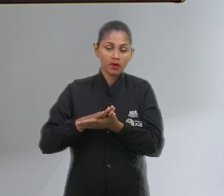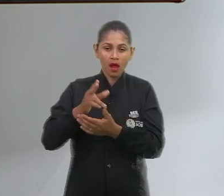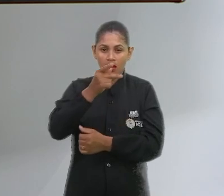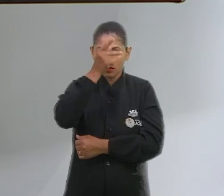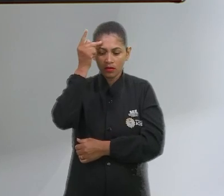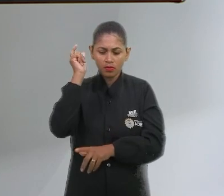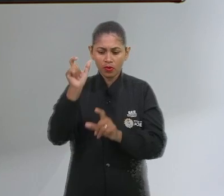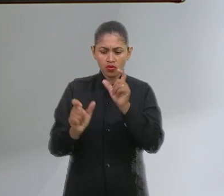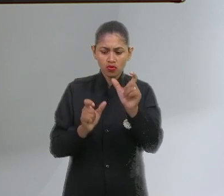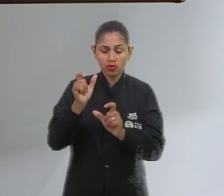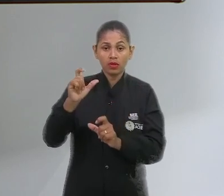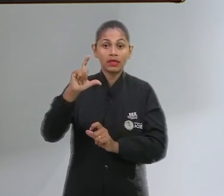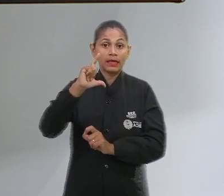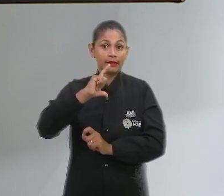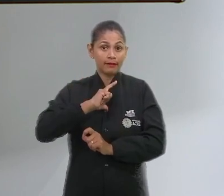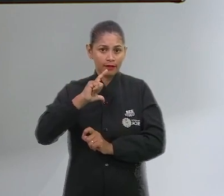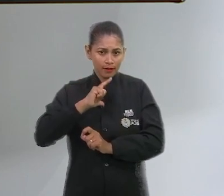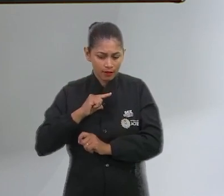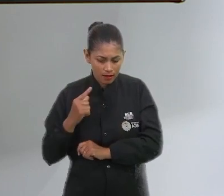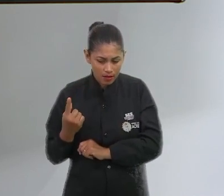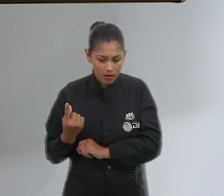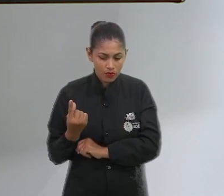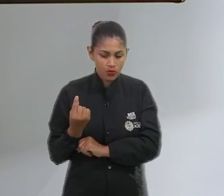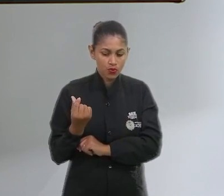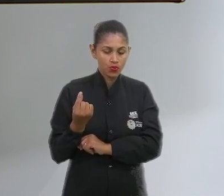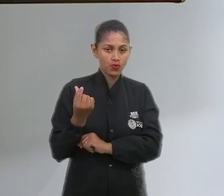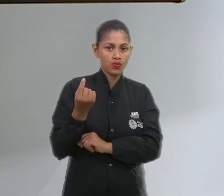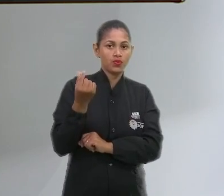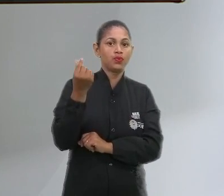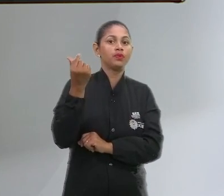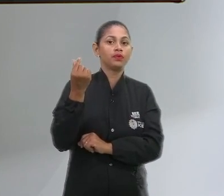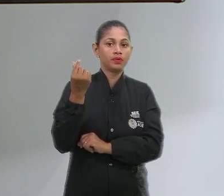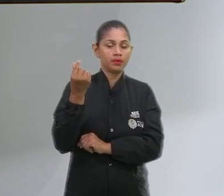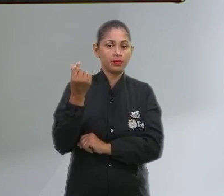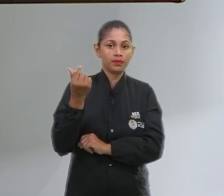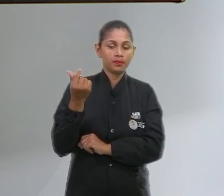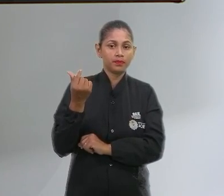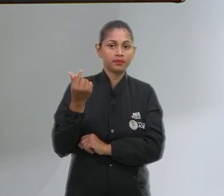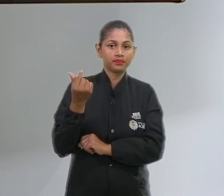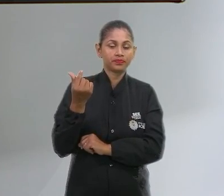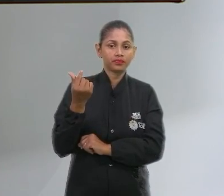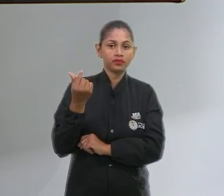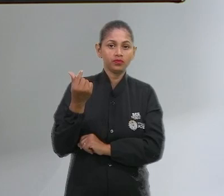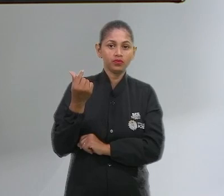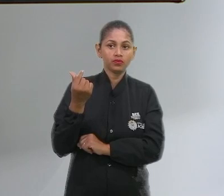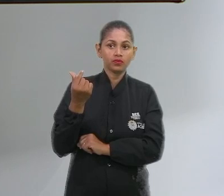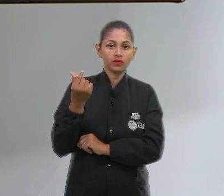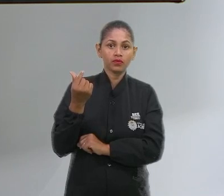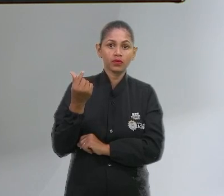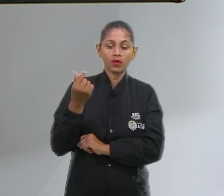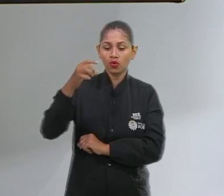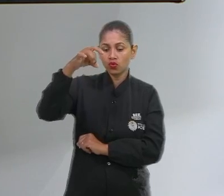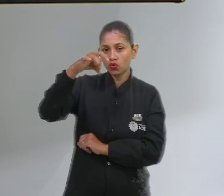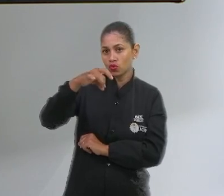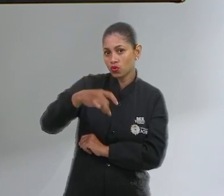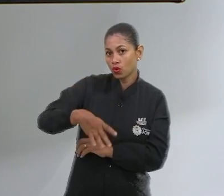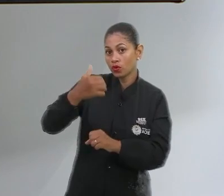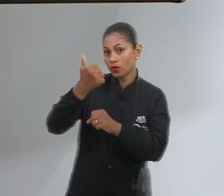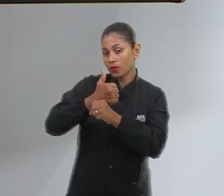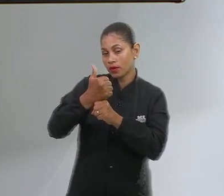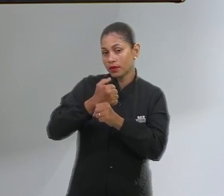pessoas, aliás, que tem um poder aquisitivo considerável, nesses últimos 10 anos, em